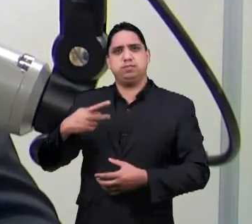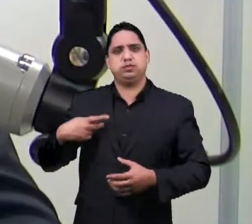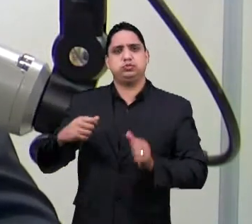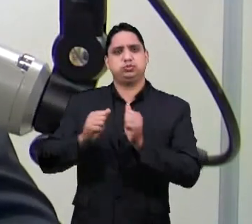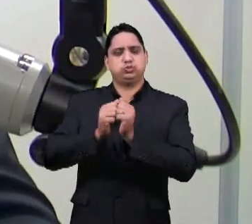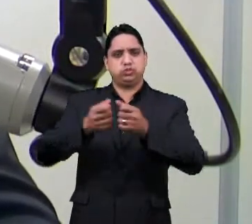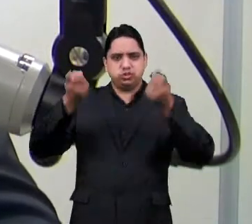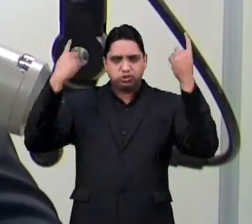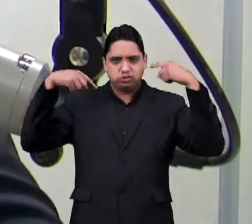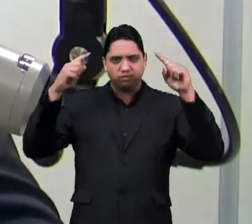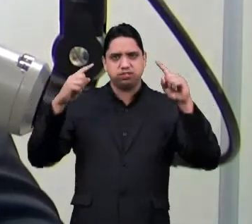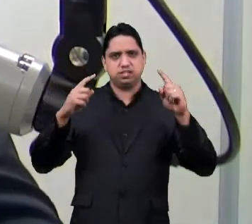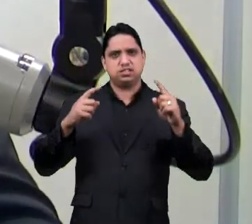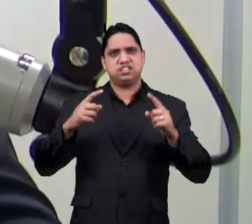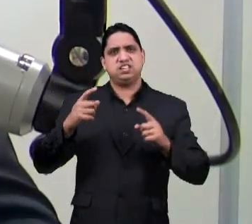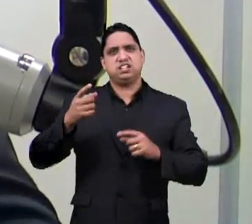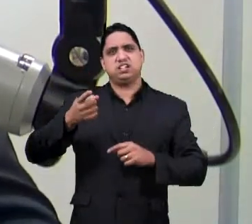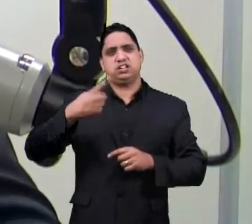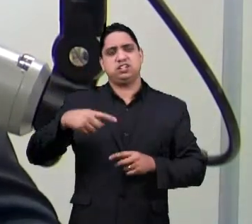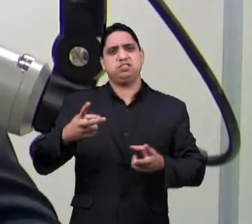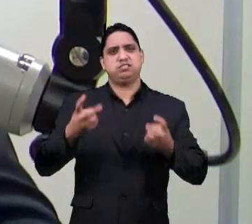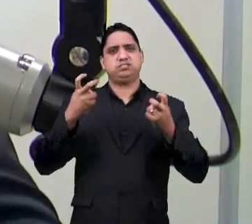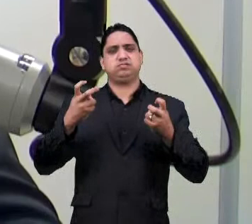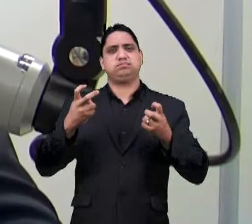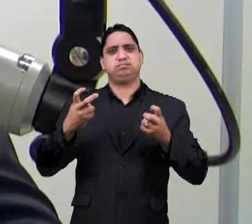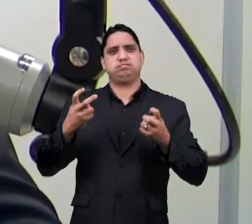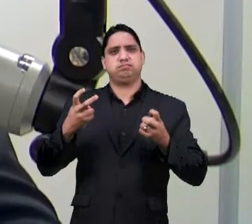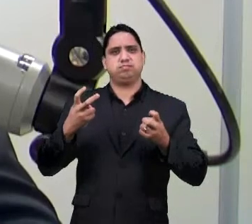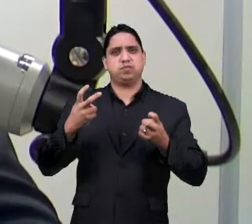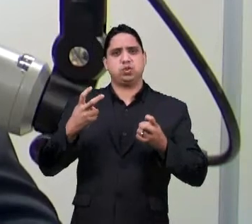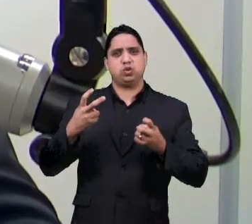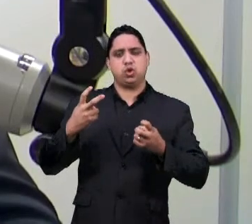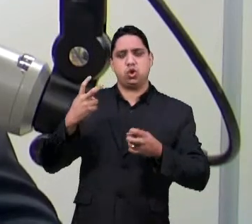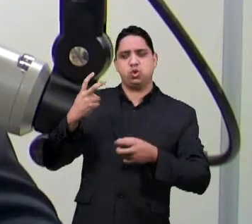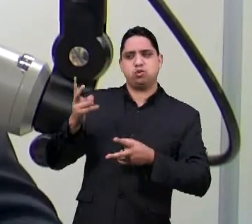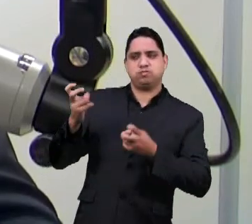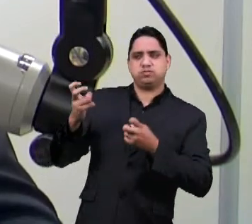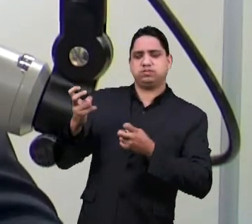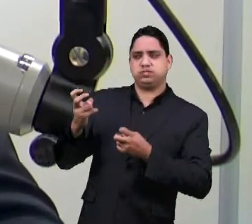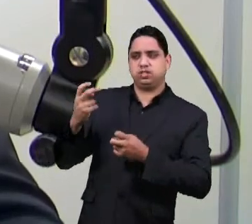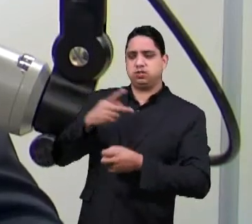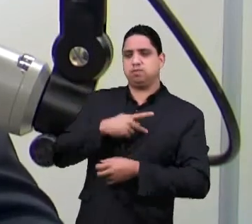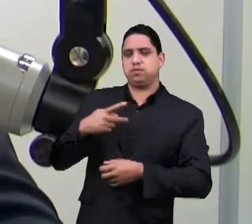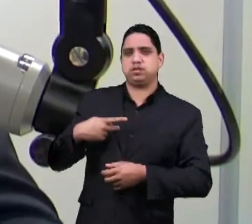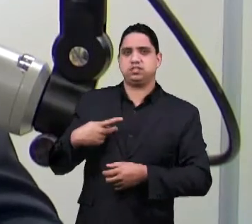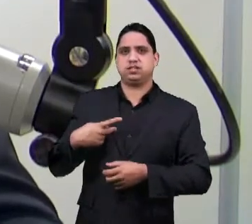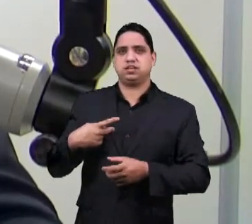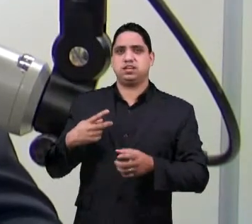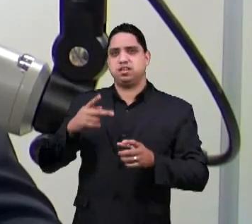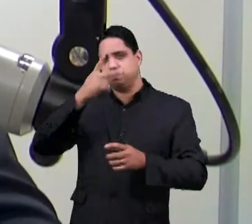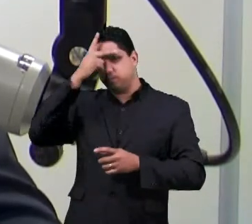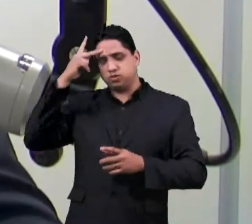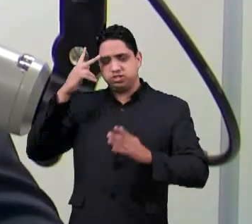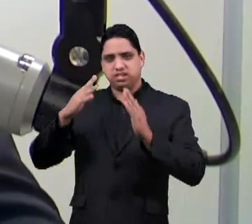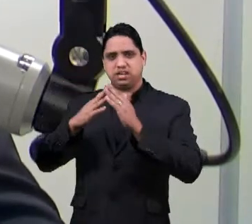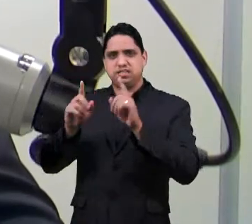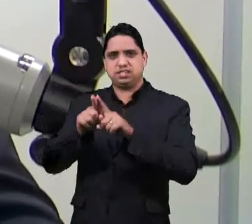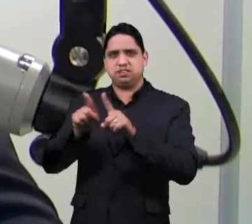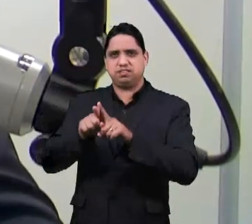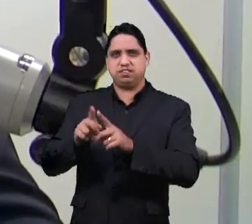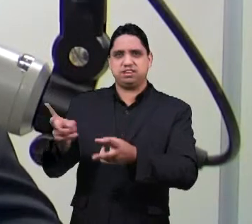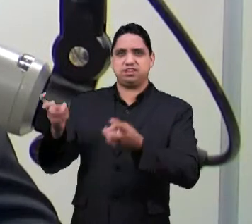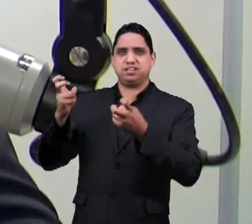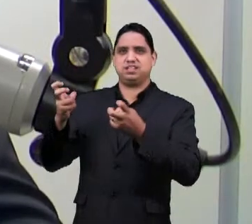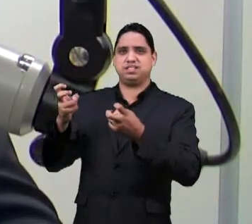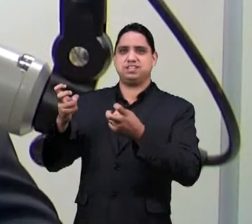que estão nos assistindo, e nós podemos ver nos olhos do pastor, e eu acho que quem está em casa também, porque a câmera pegou o senhor veio